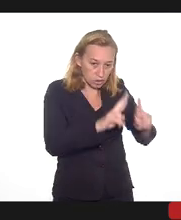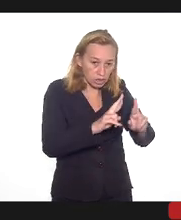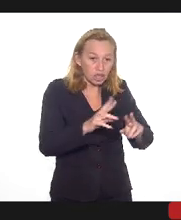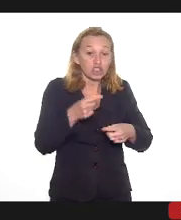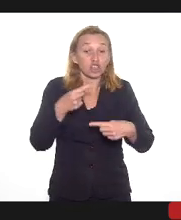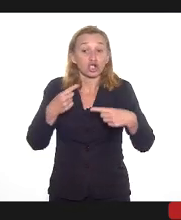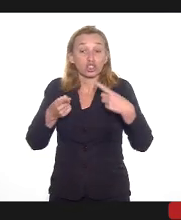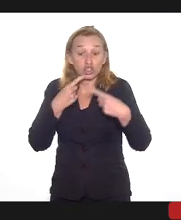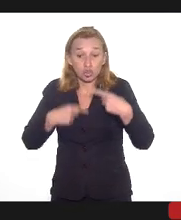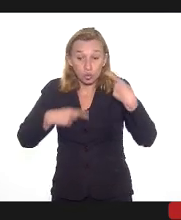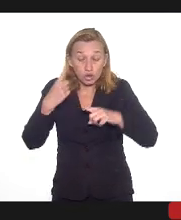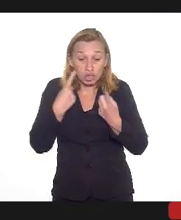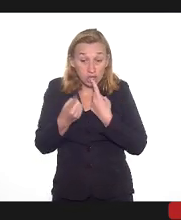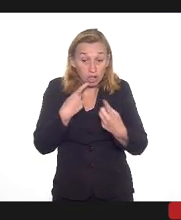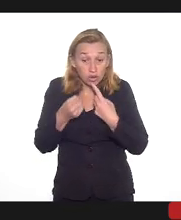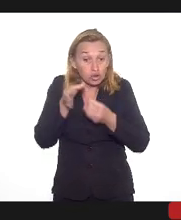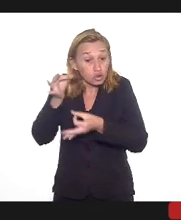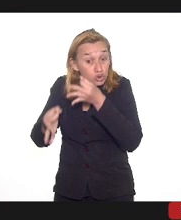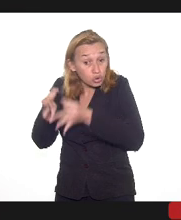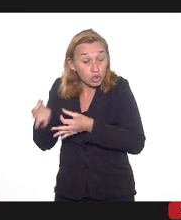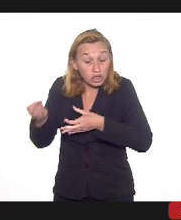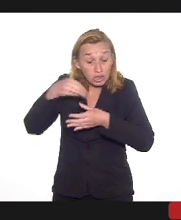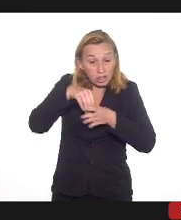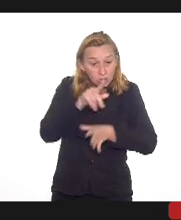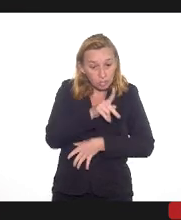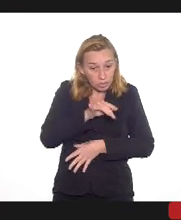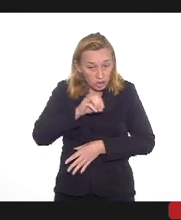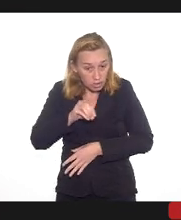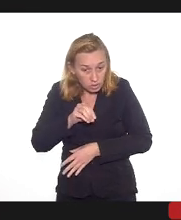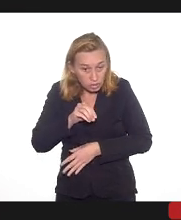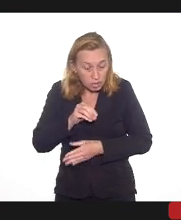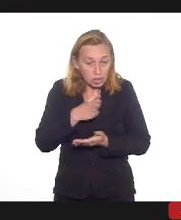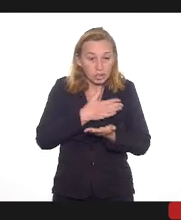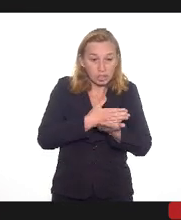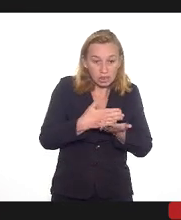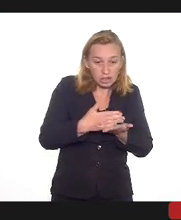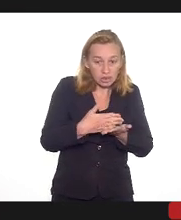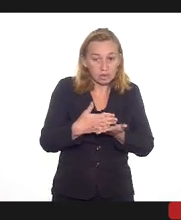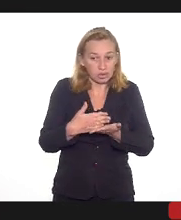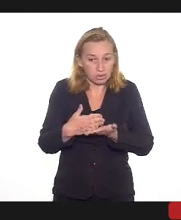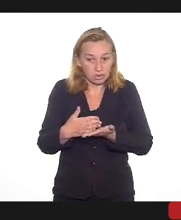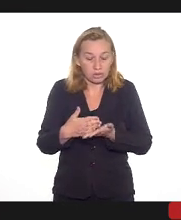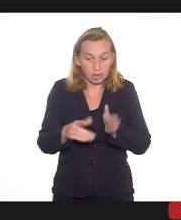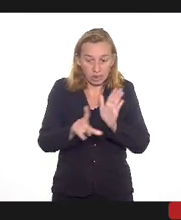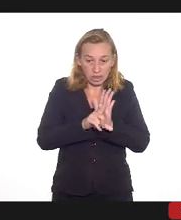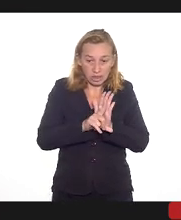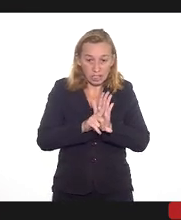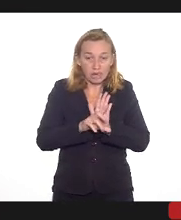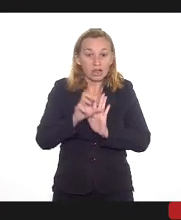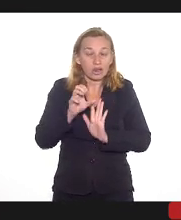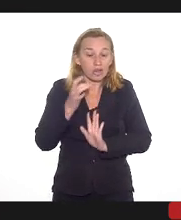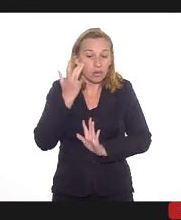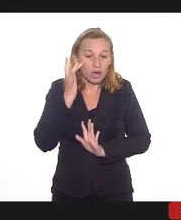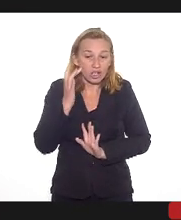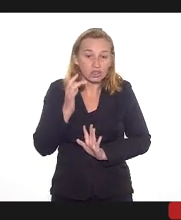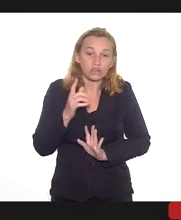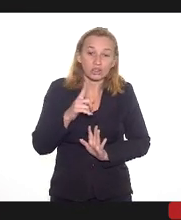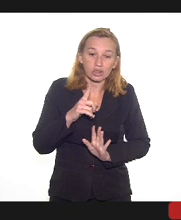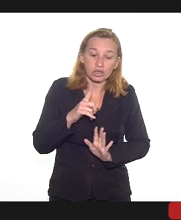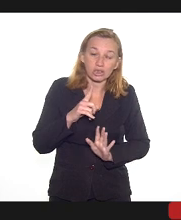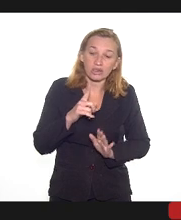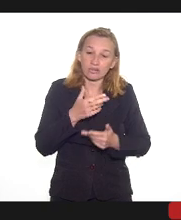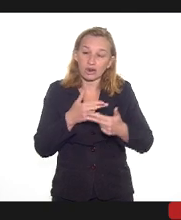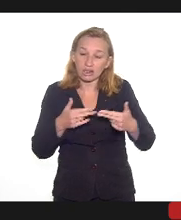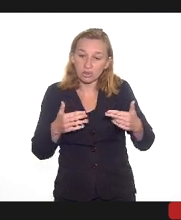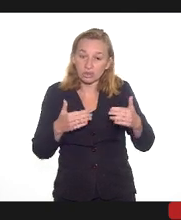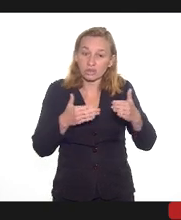jurídica dentro da discussão no que se refere ao piso salarial, dentro dos princípios constitucionais, que eu acho que há os entraves que vêm sendo impostos